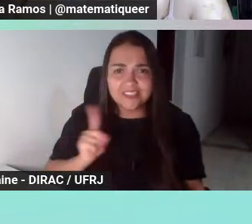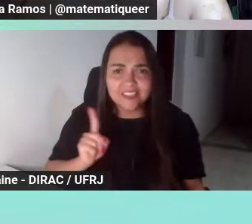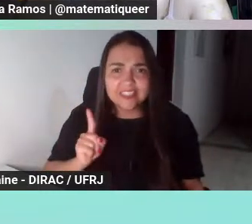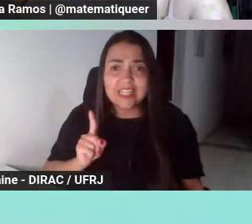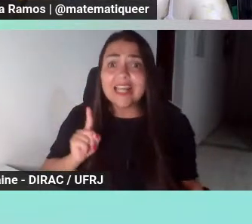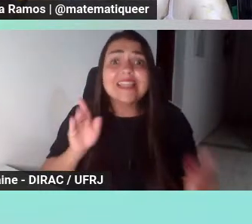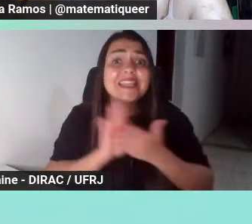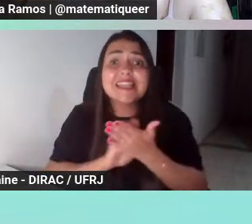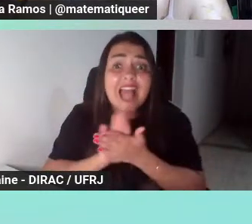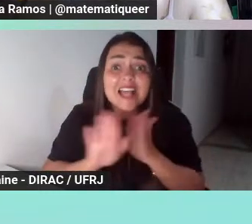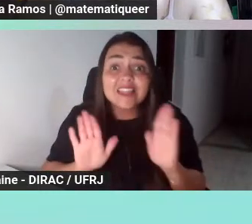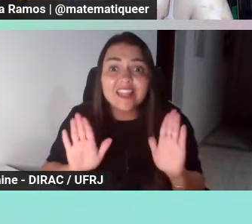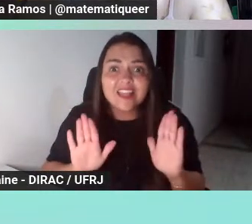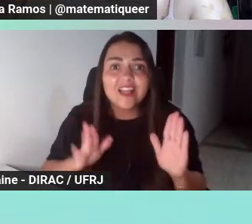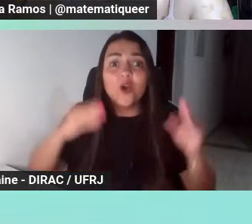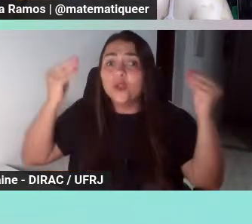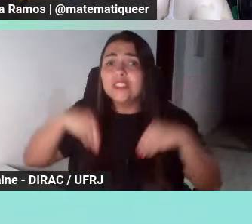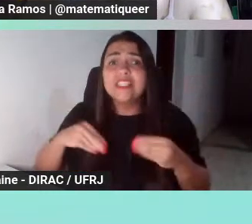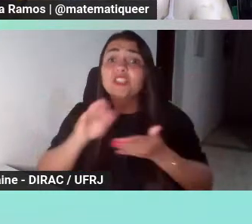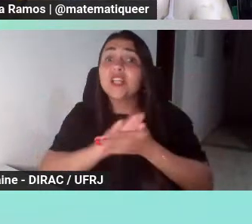nada. Não desistam de nada.